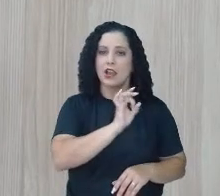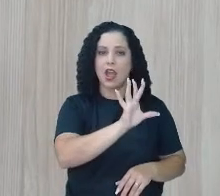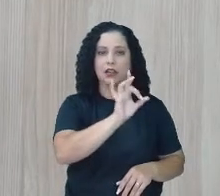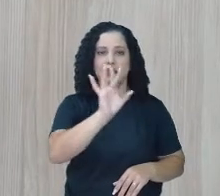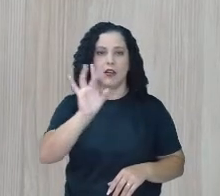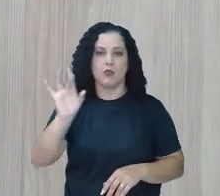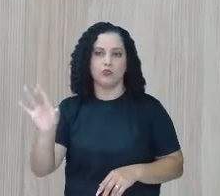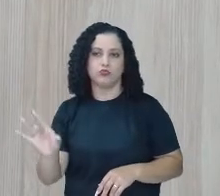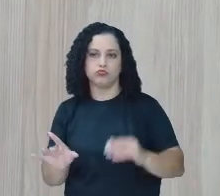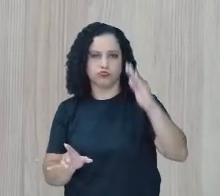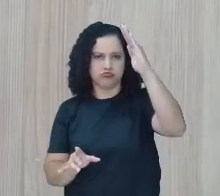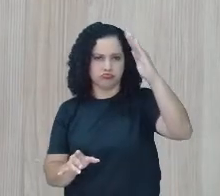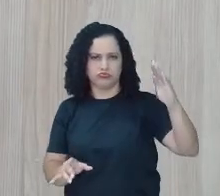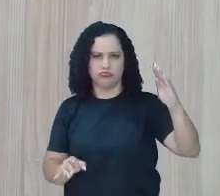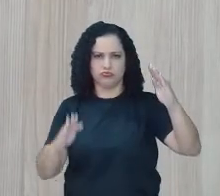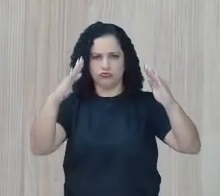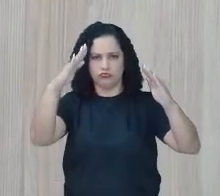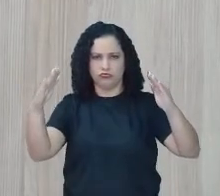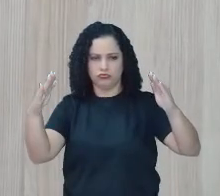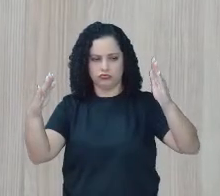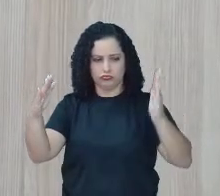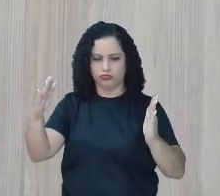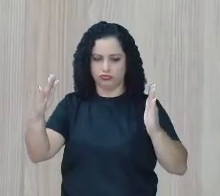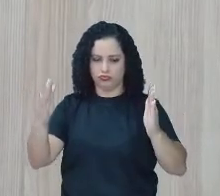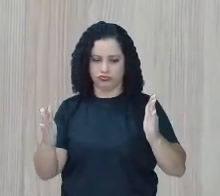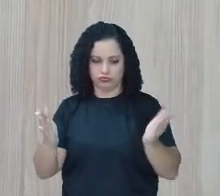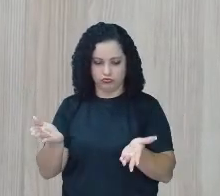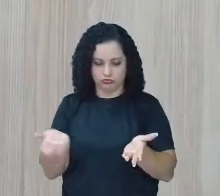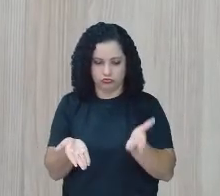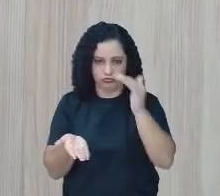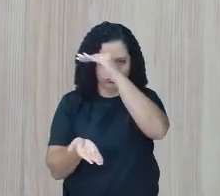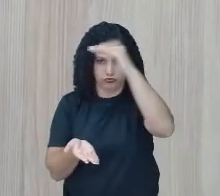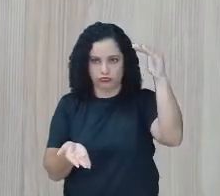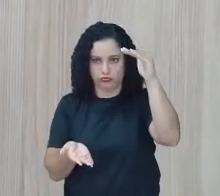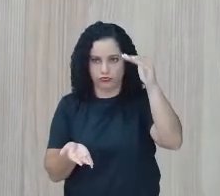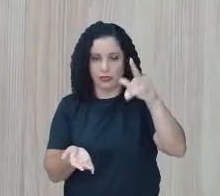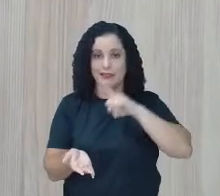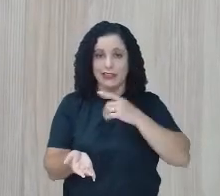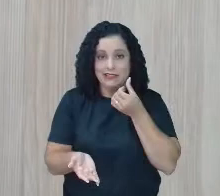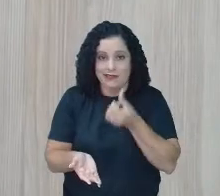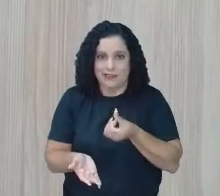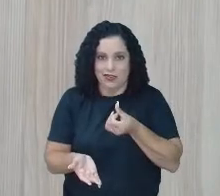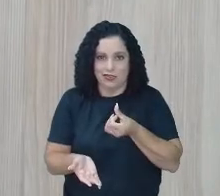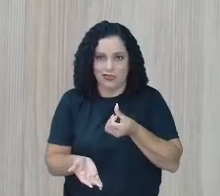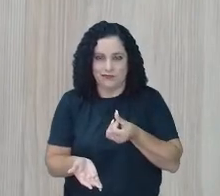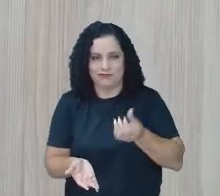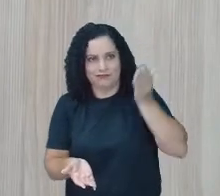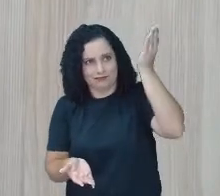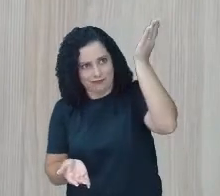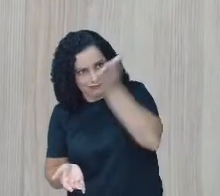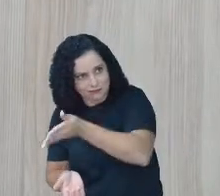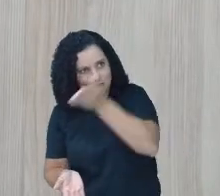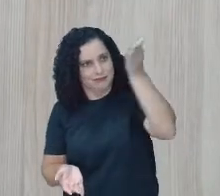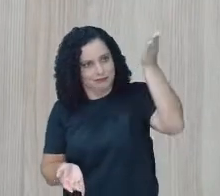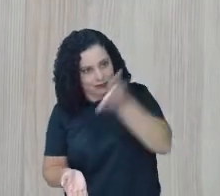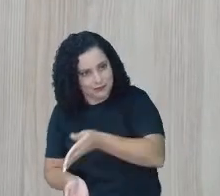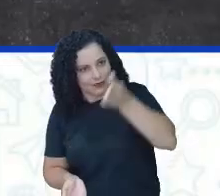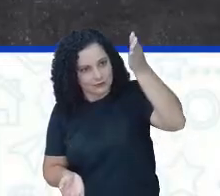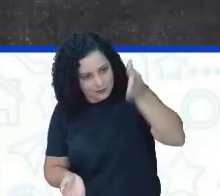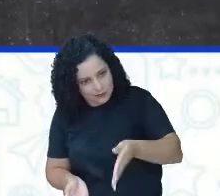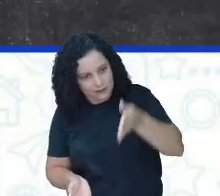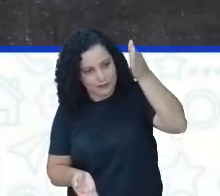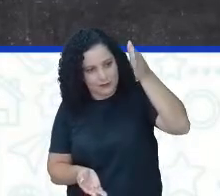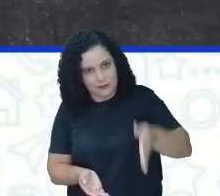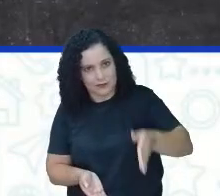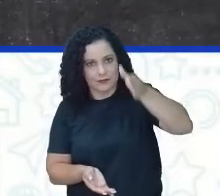do octógono eu traço 6 diagonais. Então, essas 6 diagonais transforma o octógono em